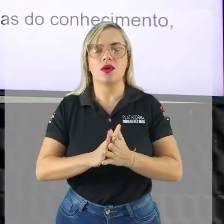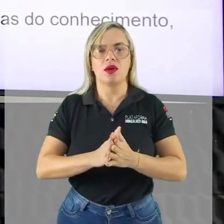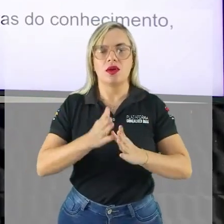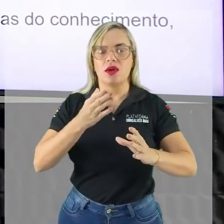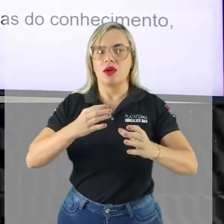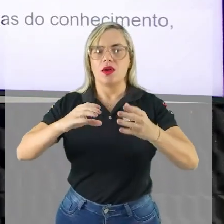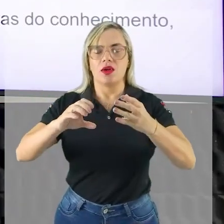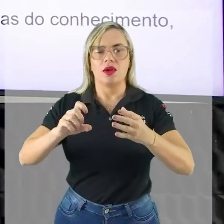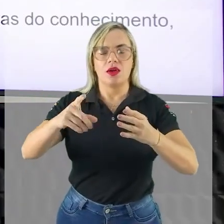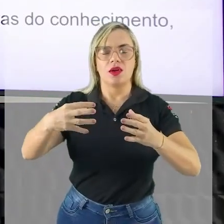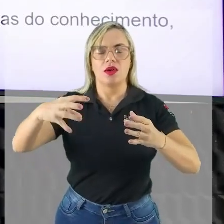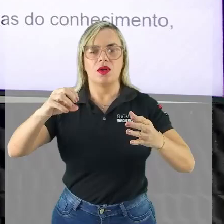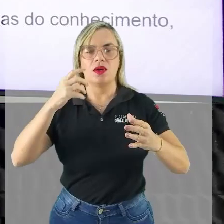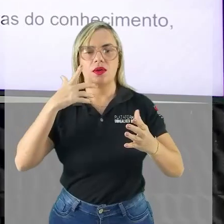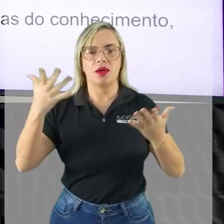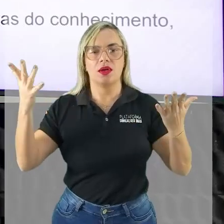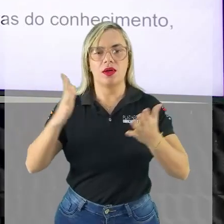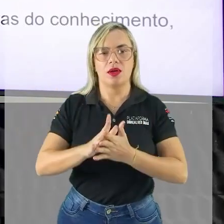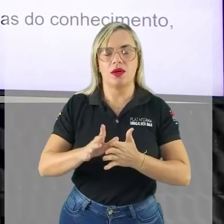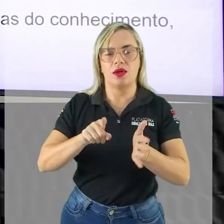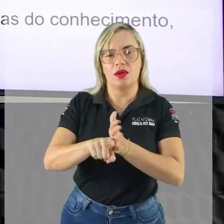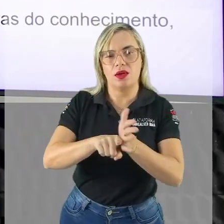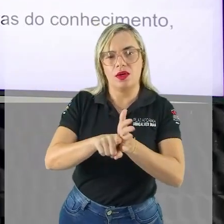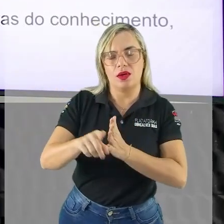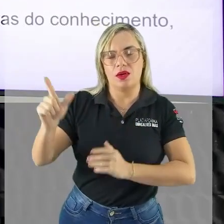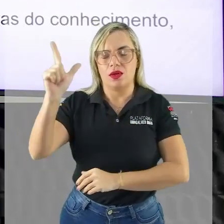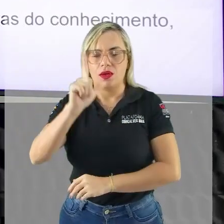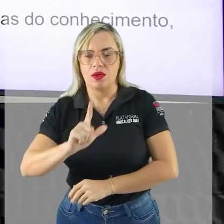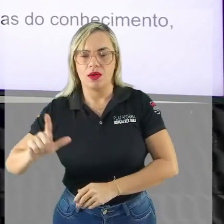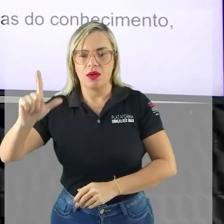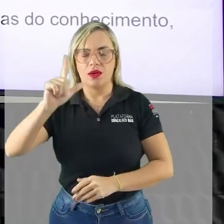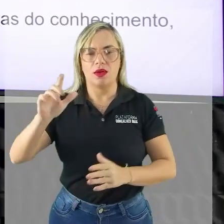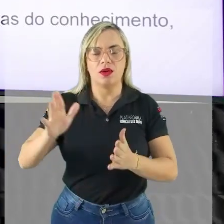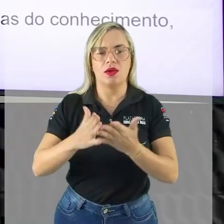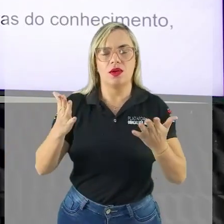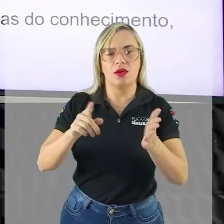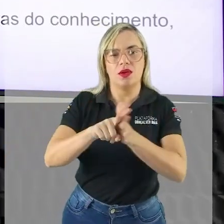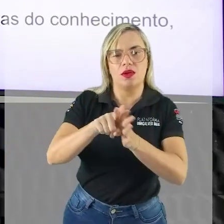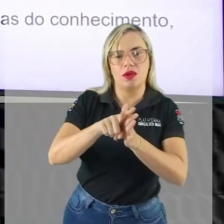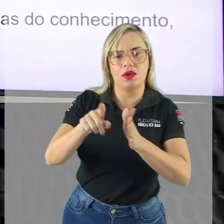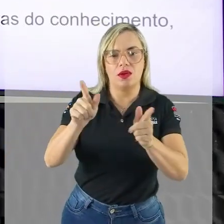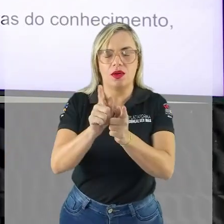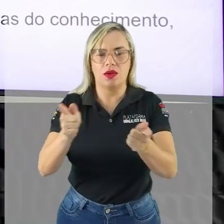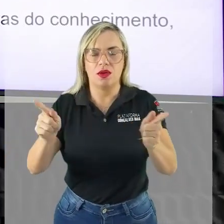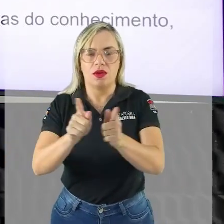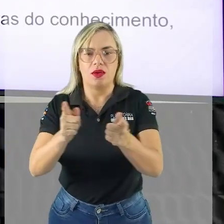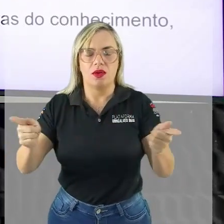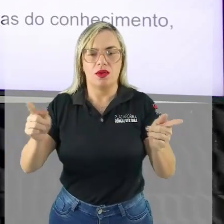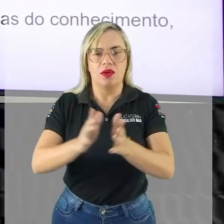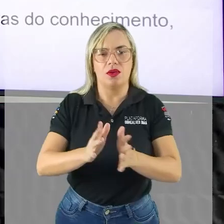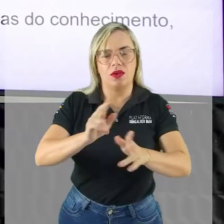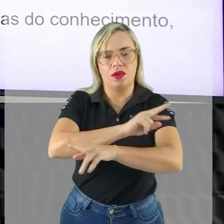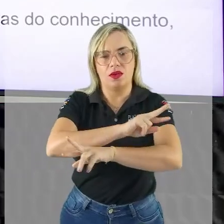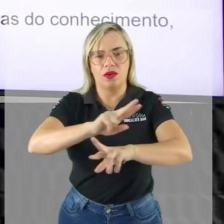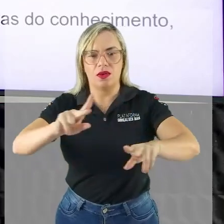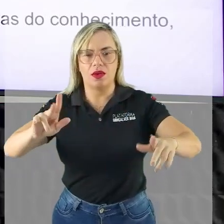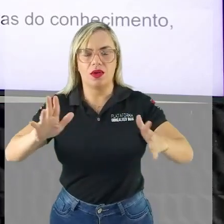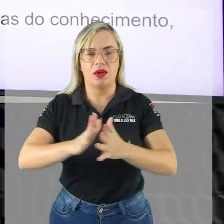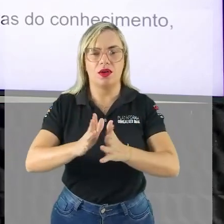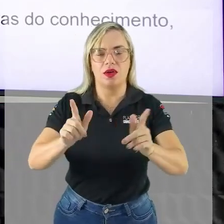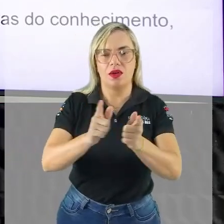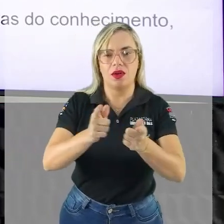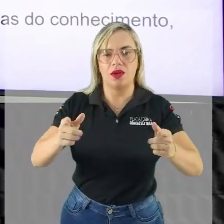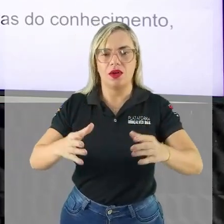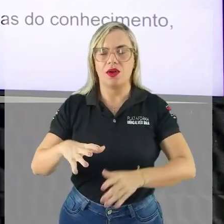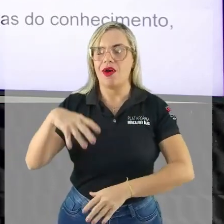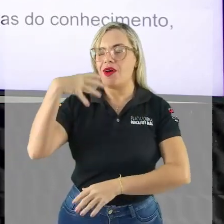do Exílio. Então, quando você pesquisa na literatura, quando você pesquisa na música, muitas composições